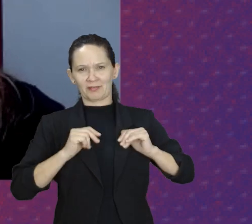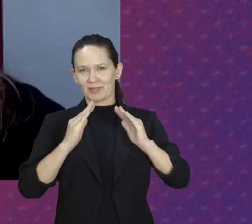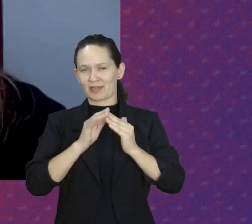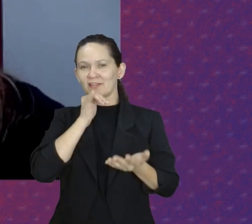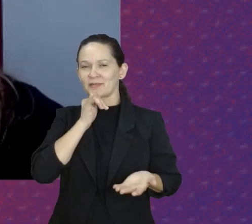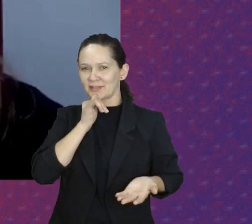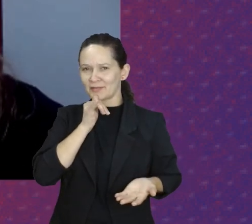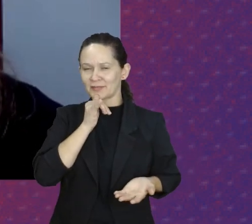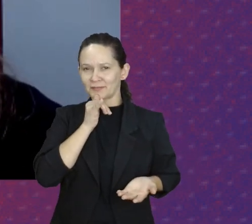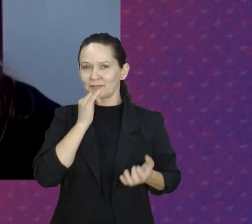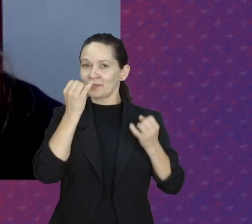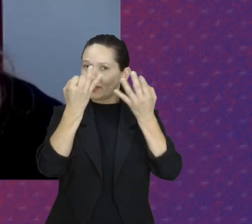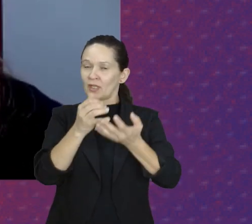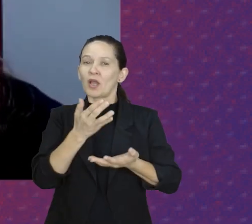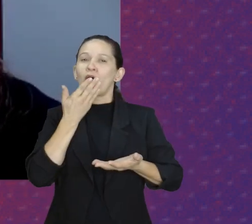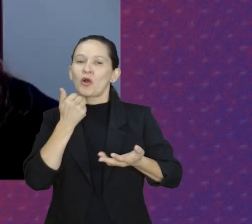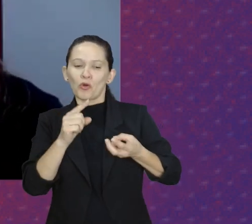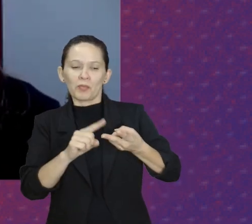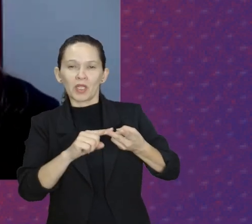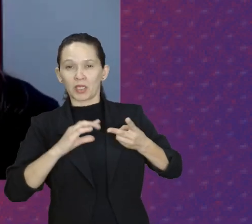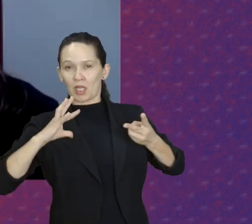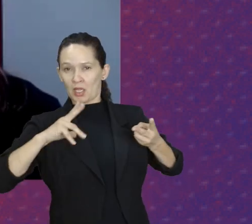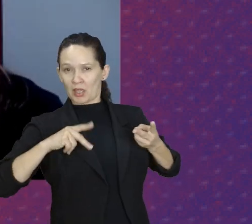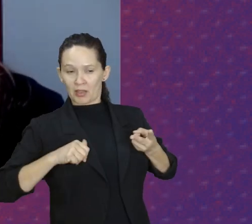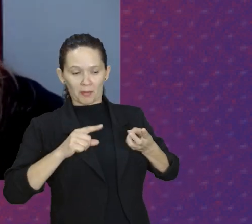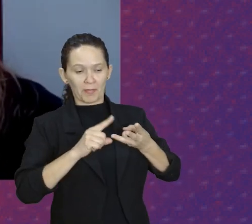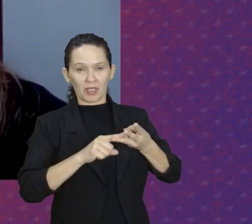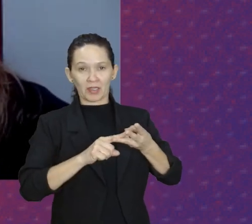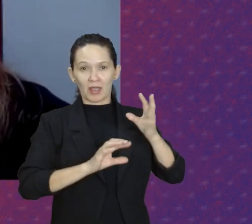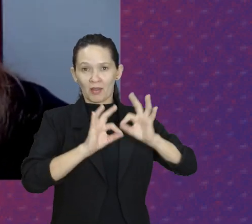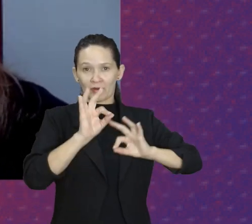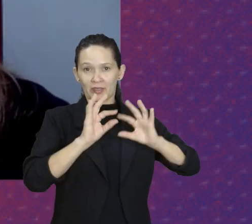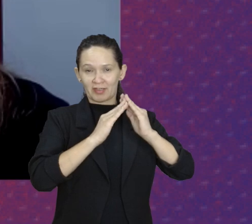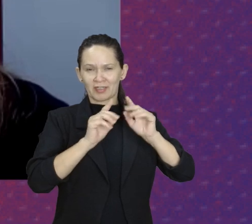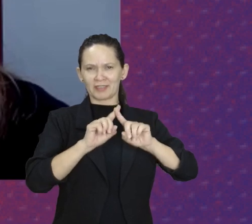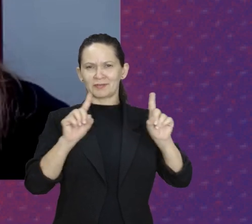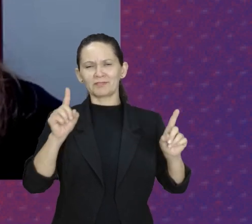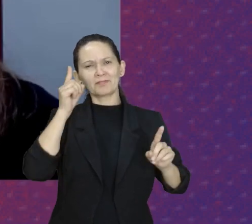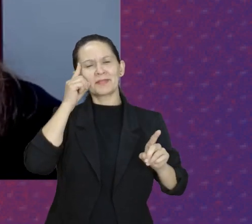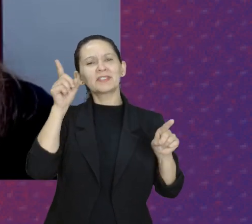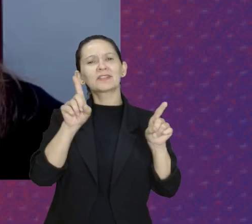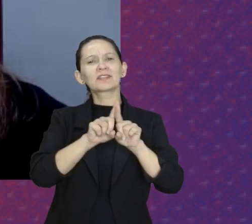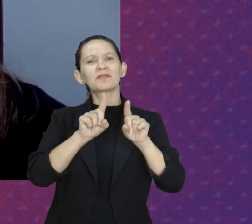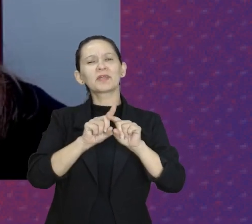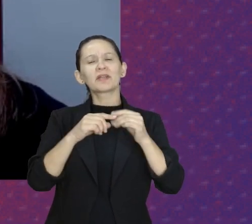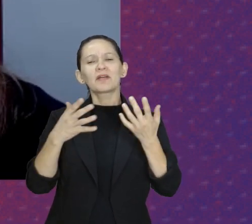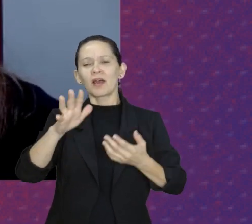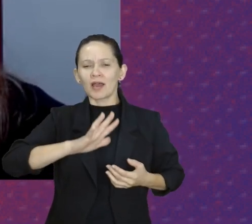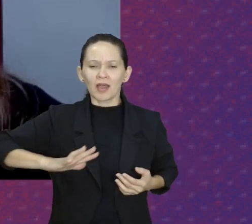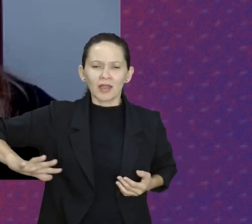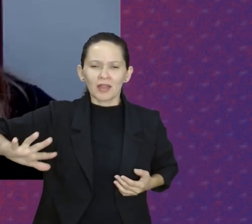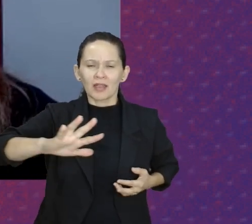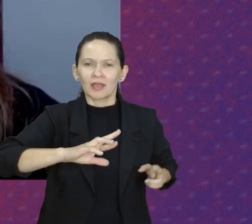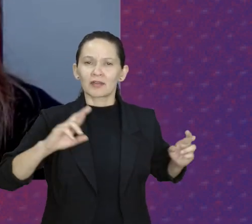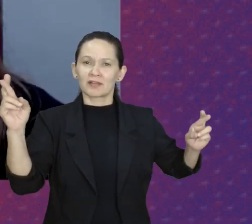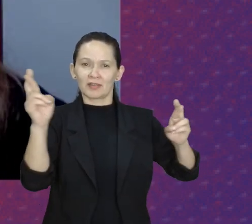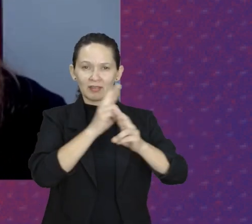sobre o assunto de dar comida, de dar banho, de fazer a comida, de limpar as coisas, mas a gente pensa também nas dimensões